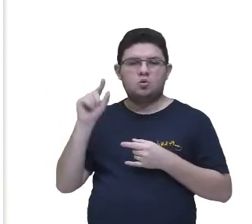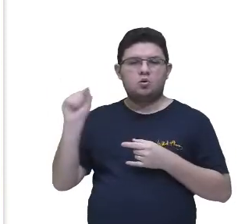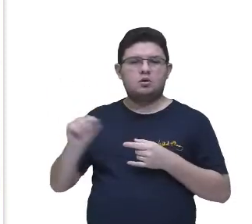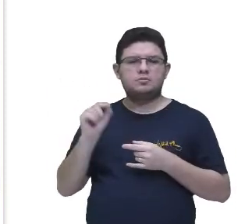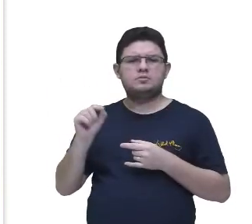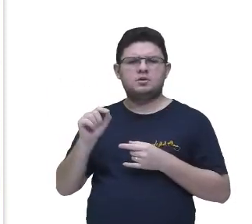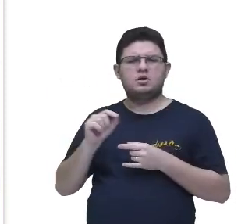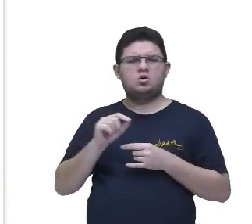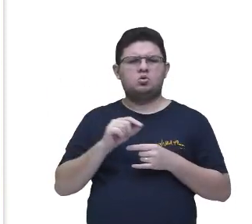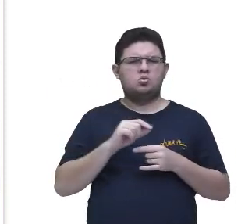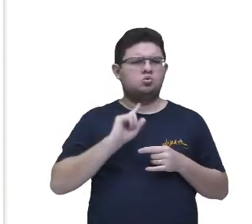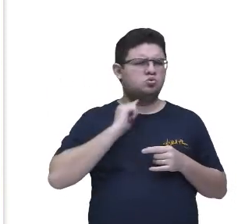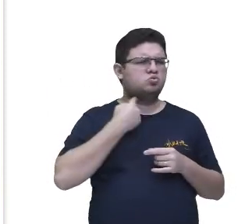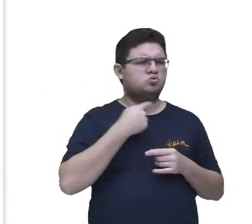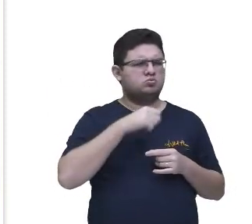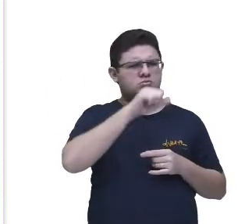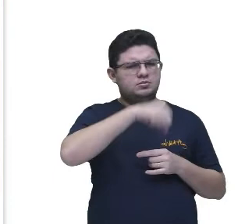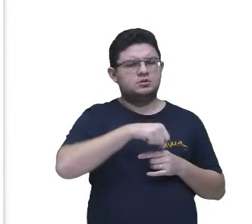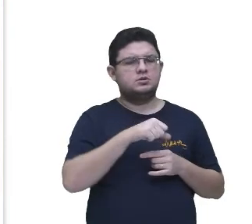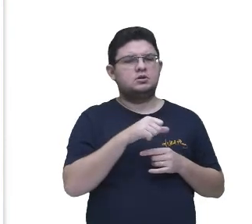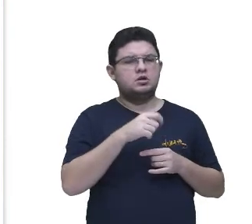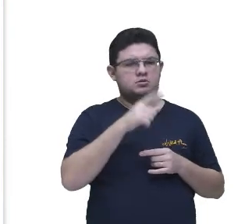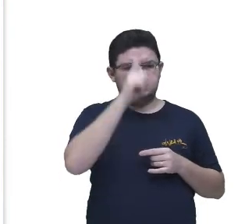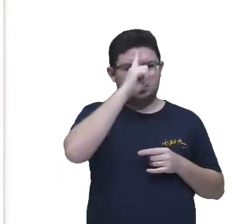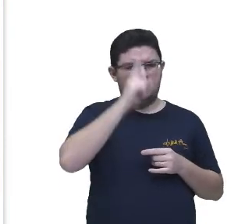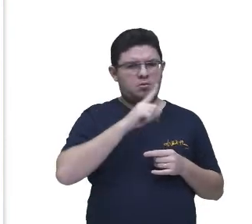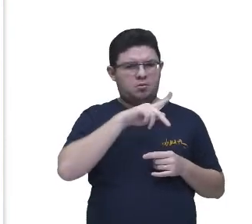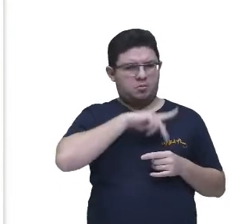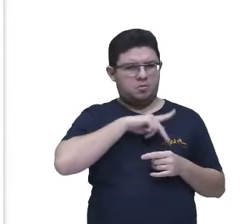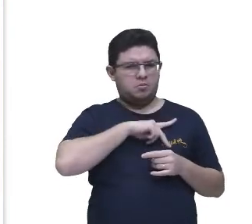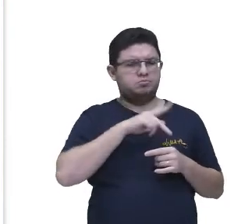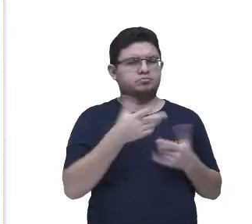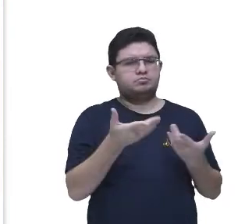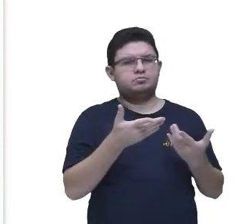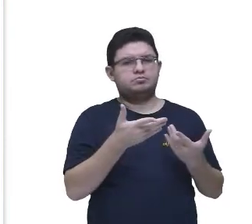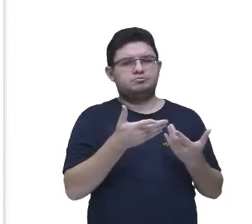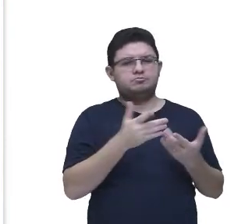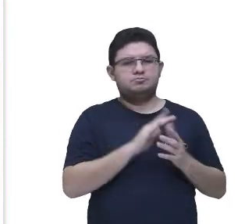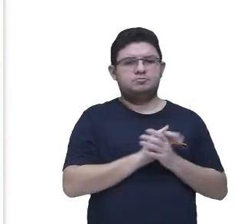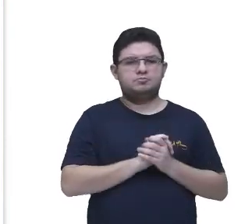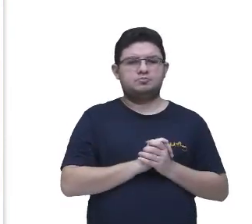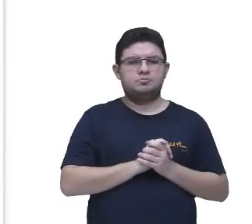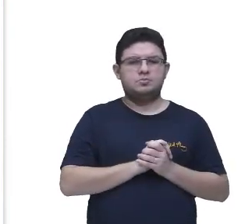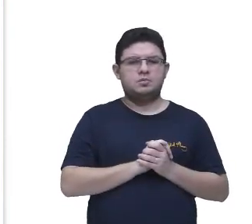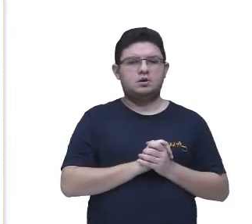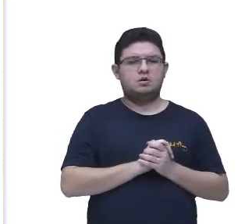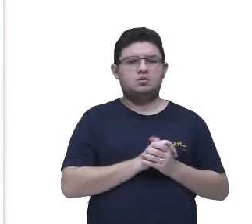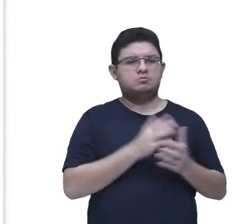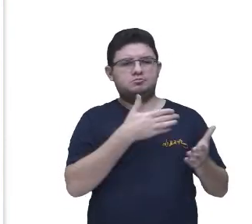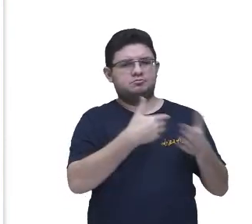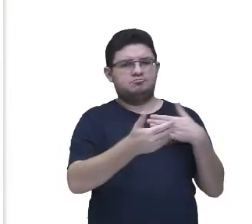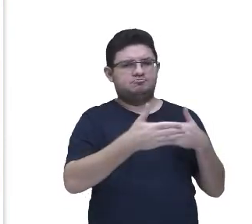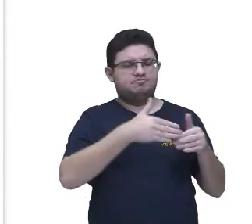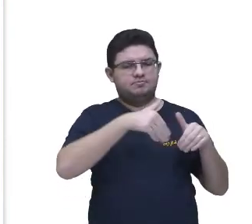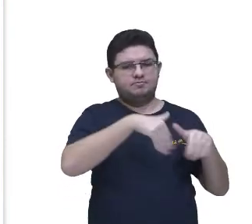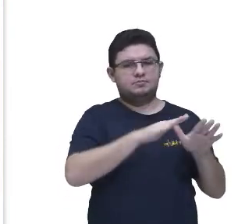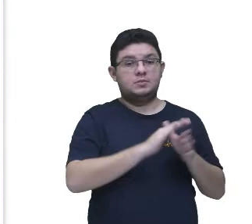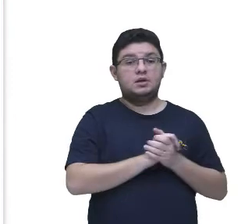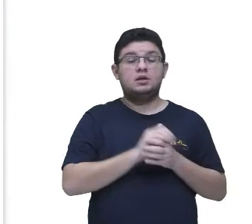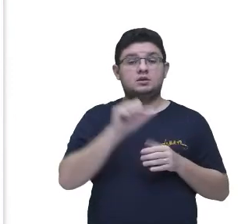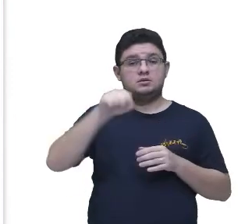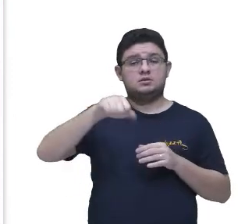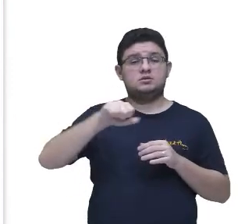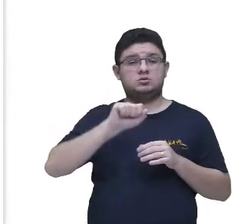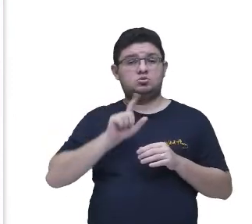meu, nada adiantará. Será mesmo que se a gente não praticar a separação do lixo e o descarte correto, realmente a nossa sociedade